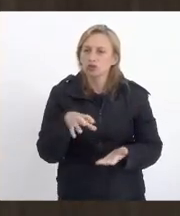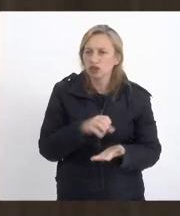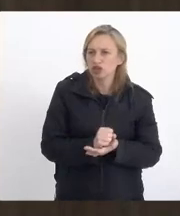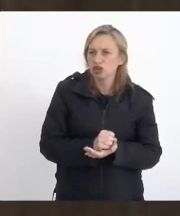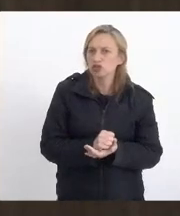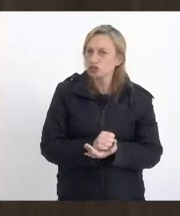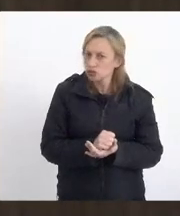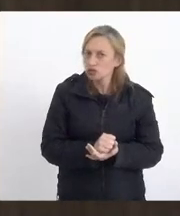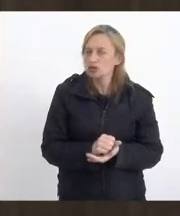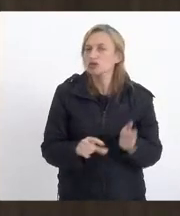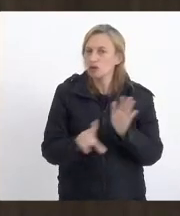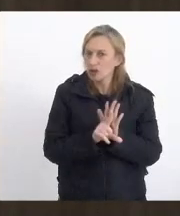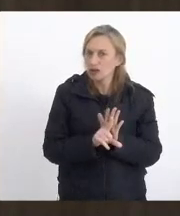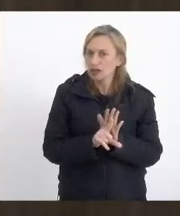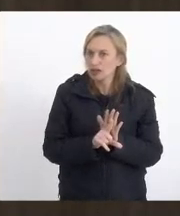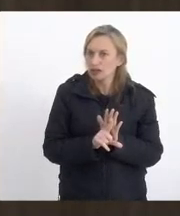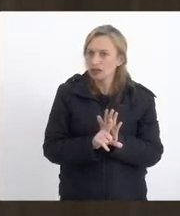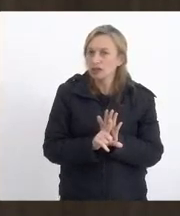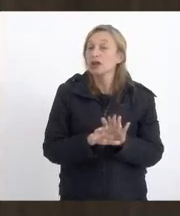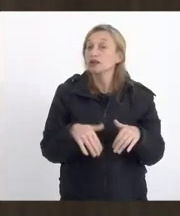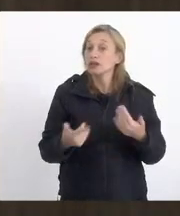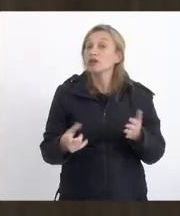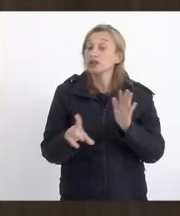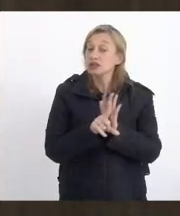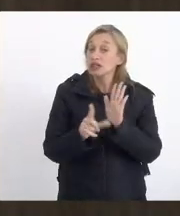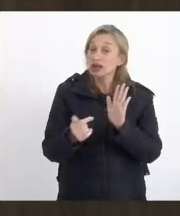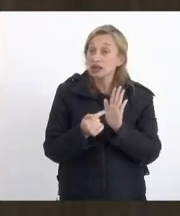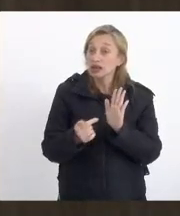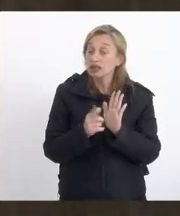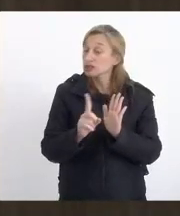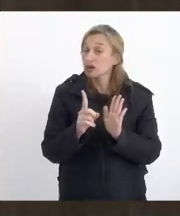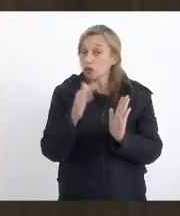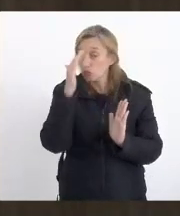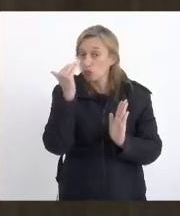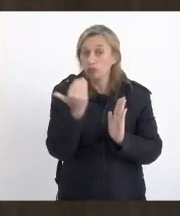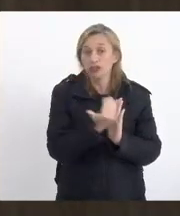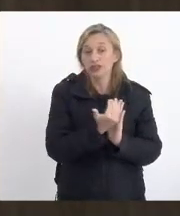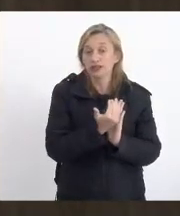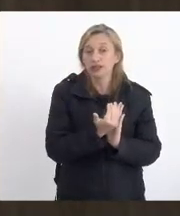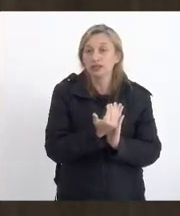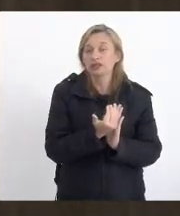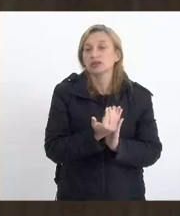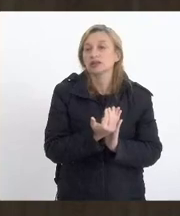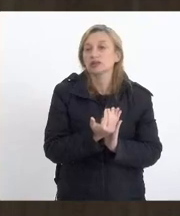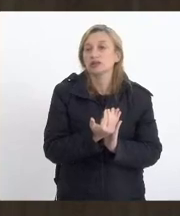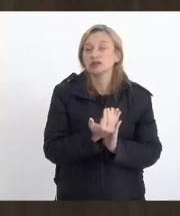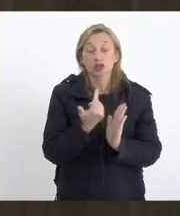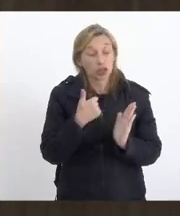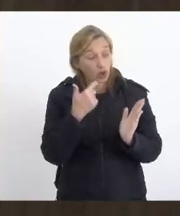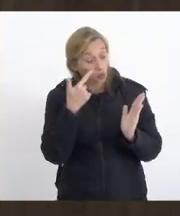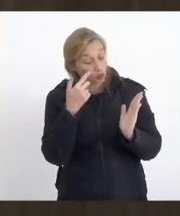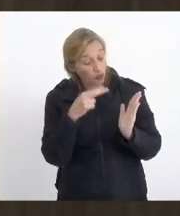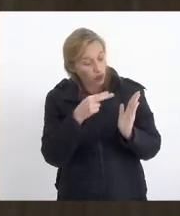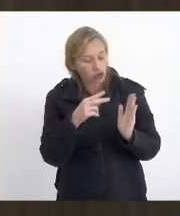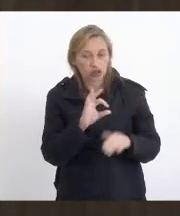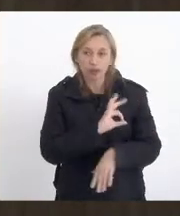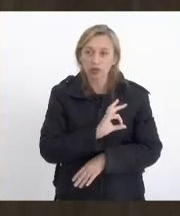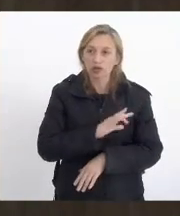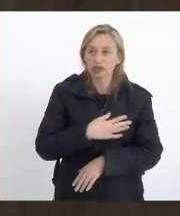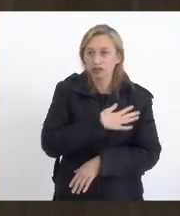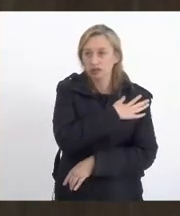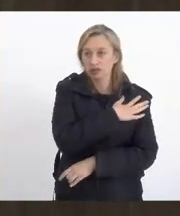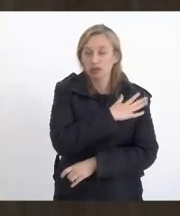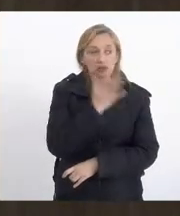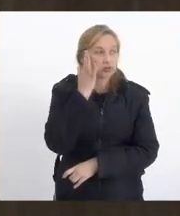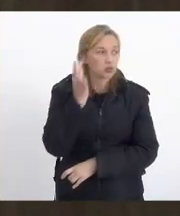de acordo com a lei. Então, essa lei não está sendo cumprida, pelo menos que eu saiba, na Polícia Militar. Eu